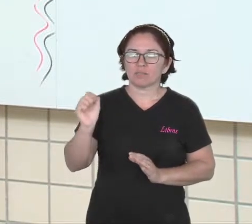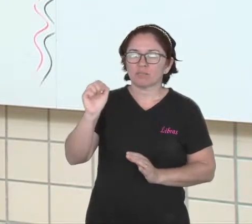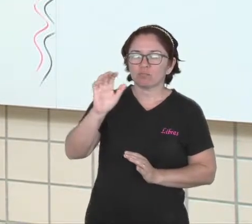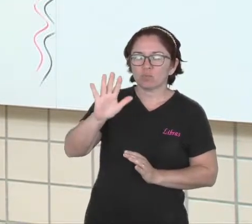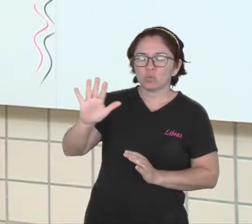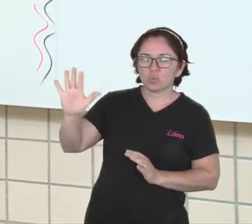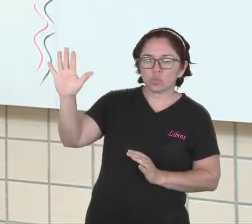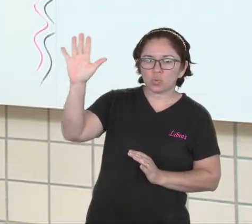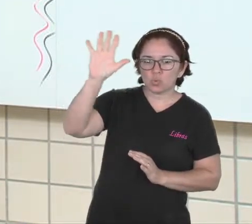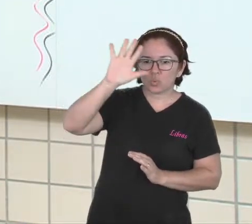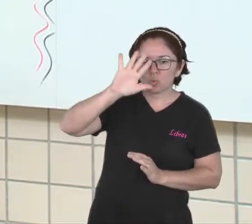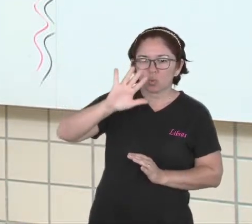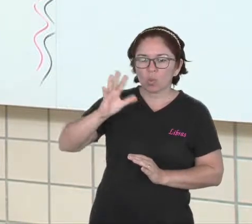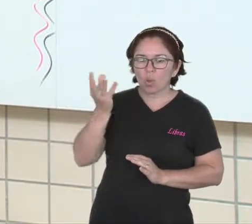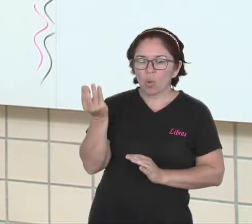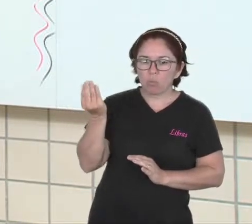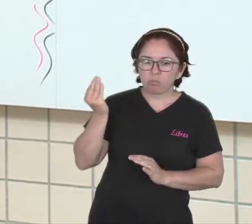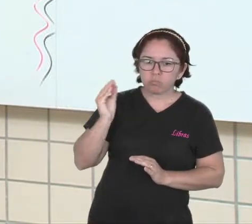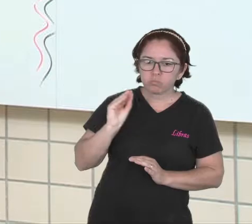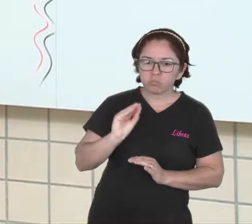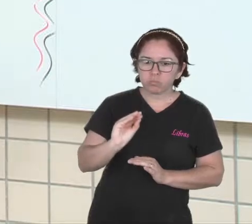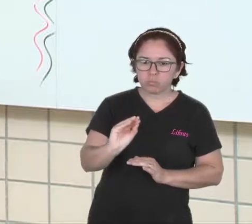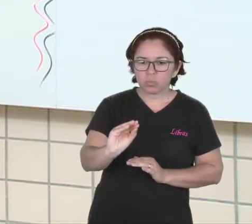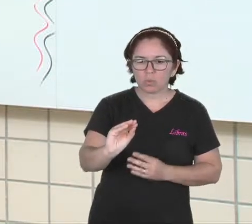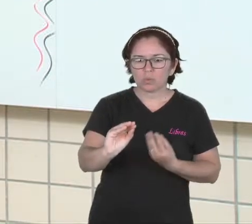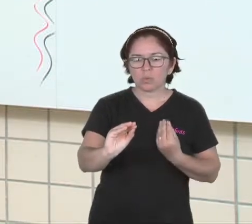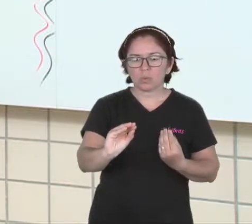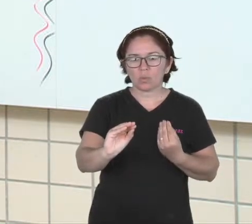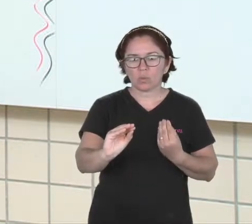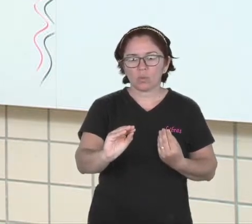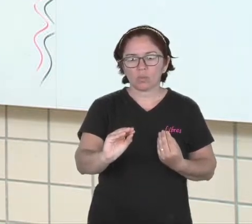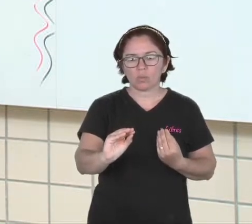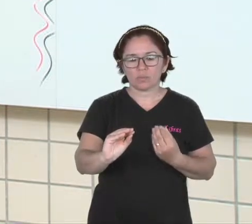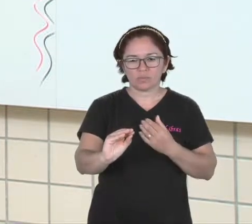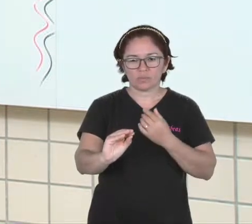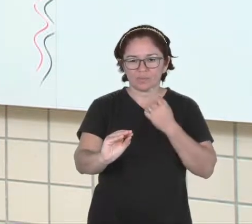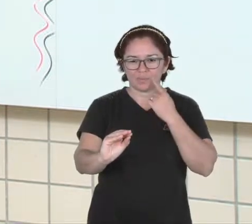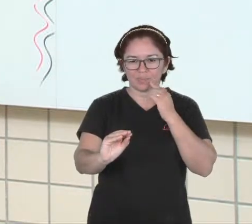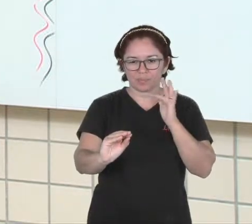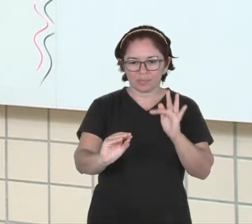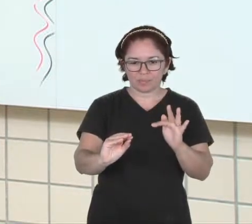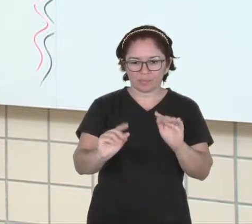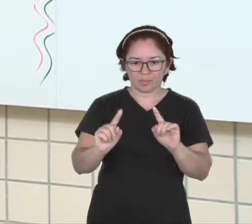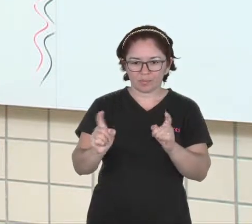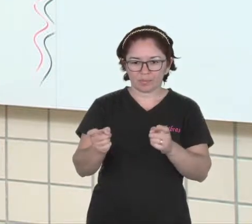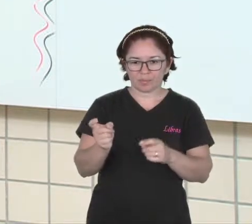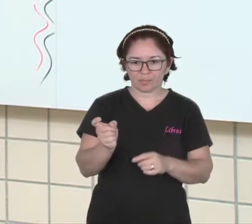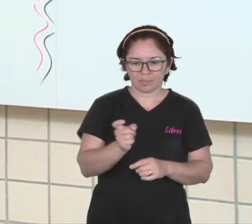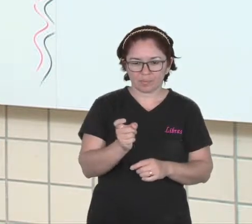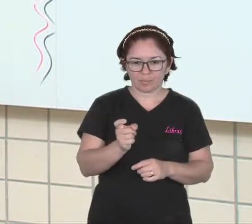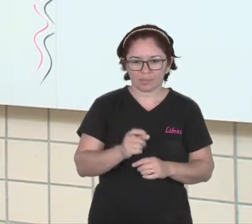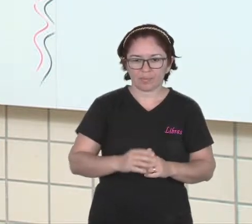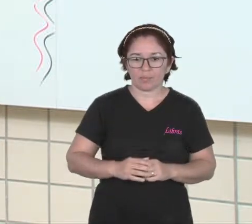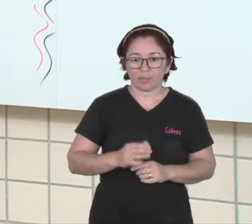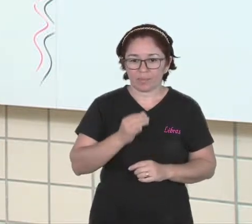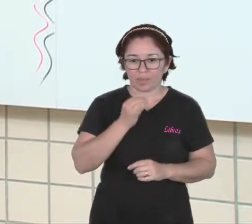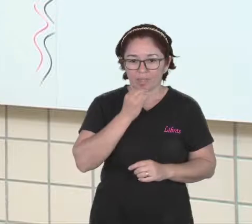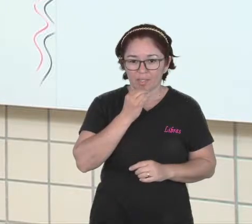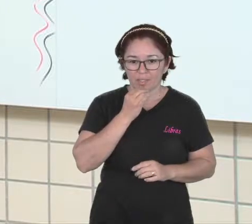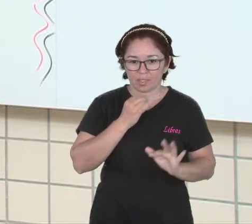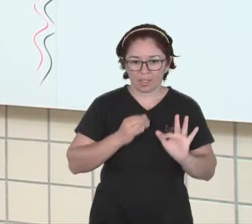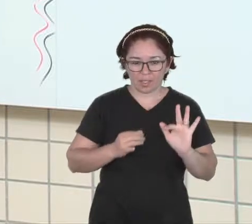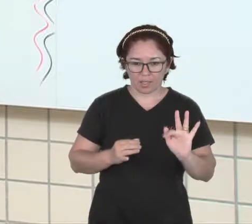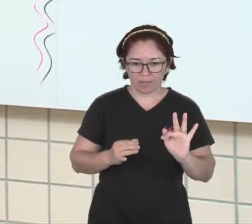simples? Escrever de forma matemática. Então, eu tenho o valor que vai estar aqui, que eu chamei de x. Então, eu vou ter